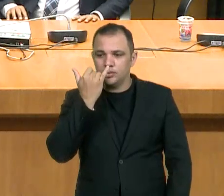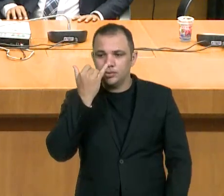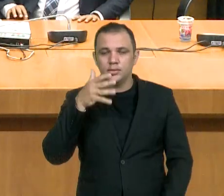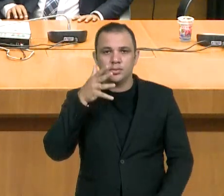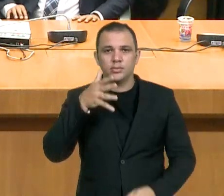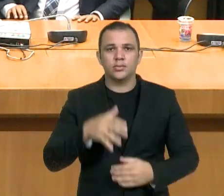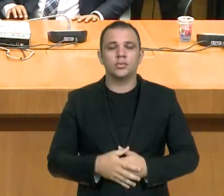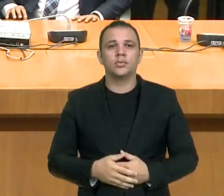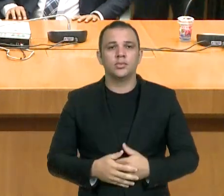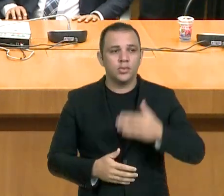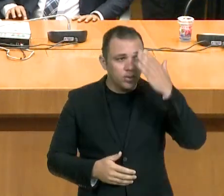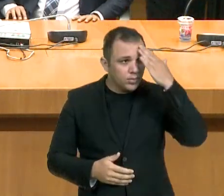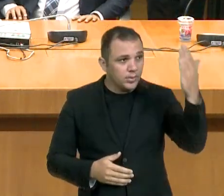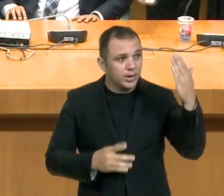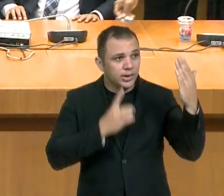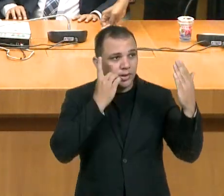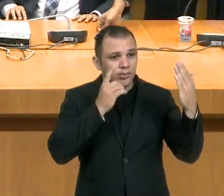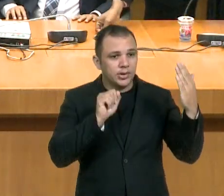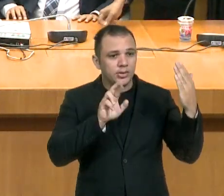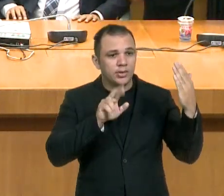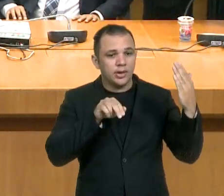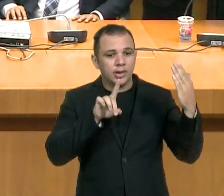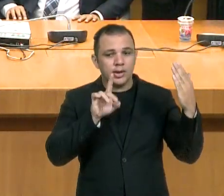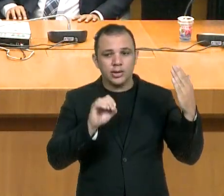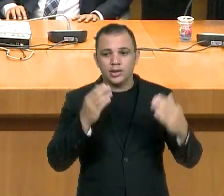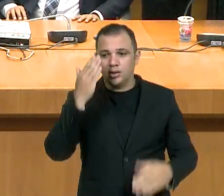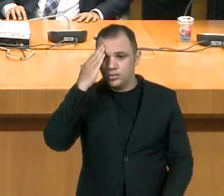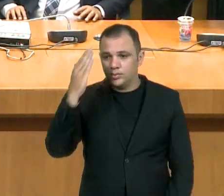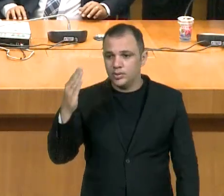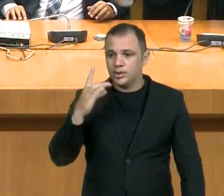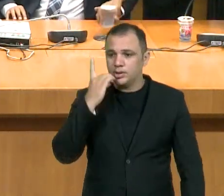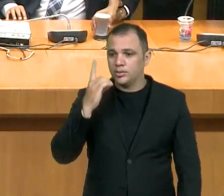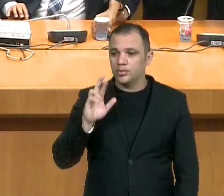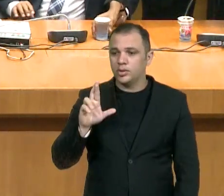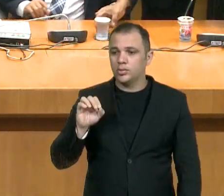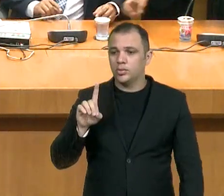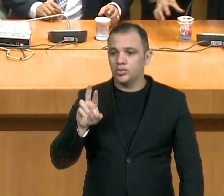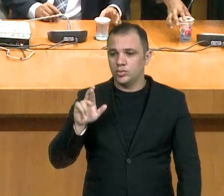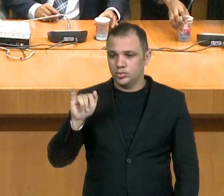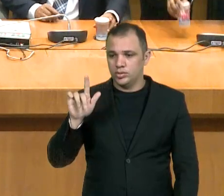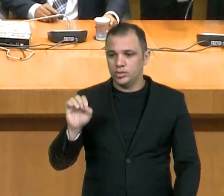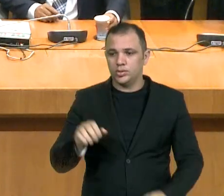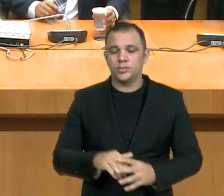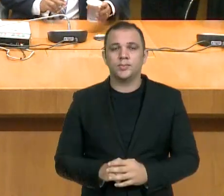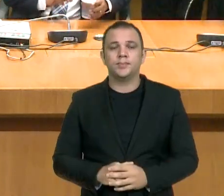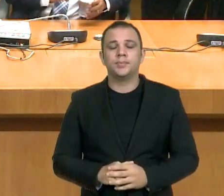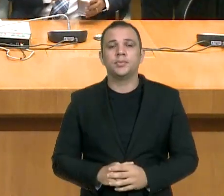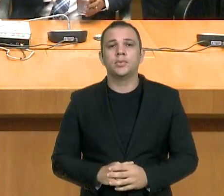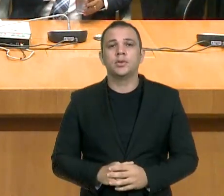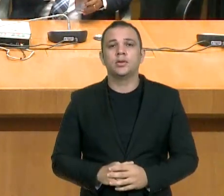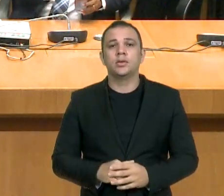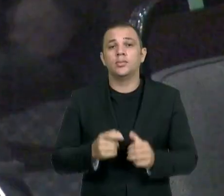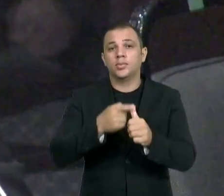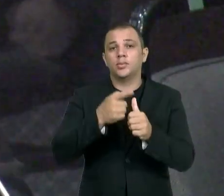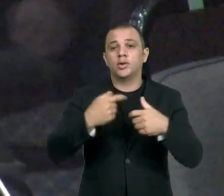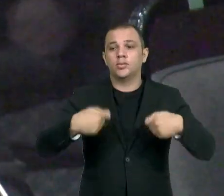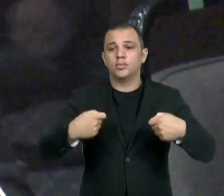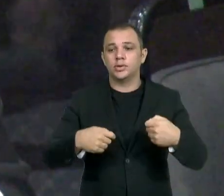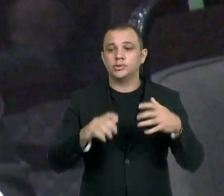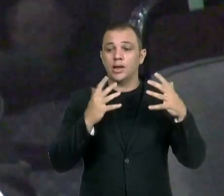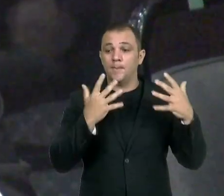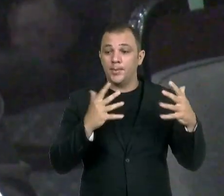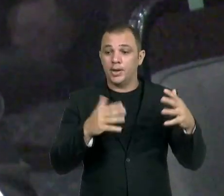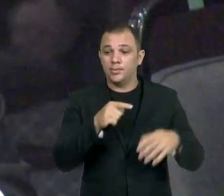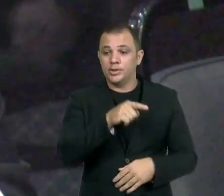deputado Arnaldo Melo, presidente da Banca do Lago. Primeiro, é importante nós parabenizarmos a